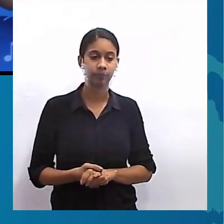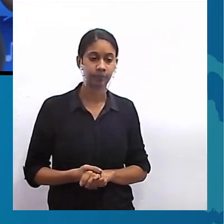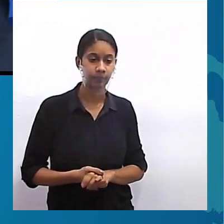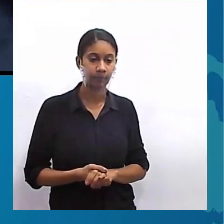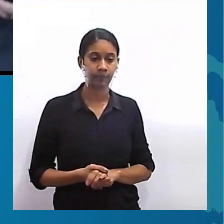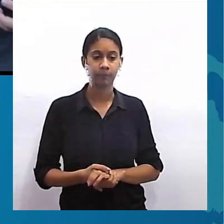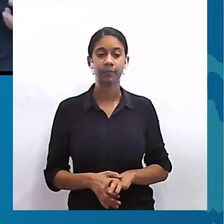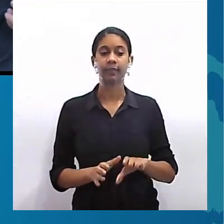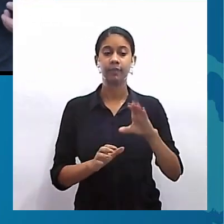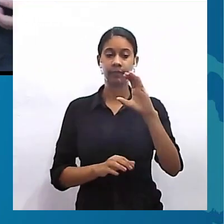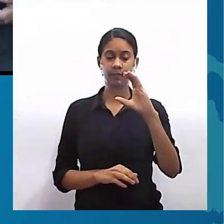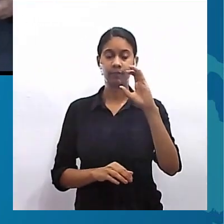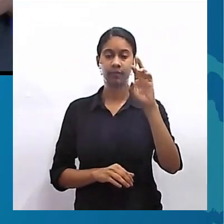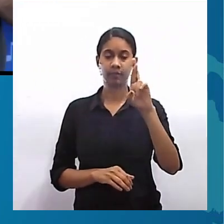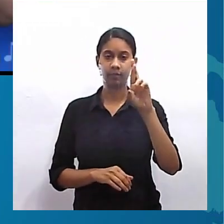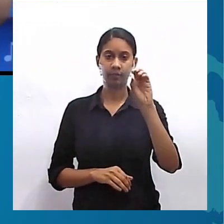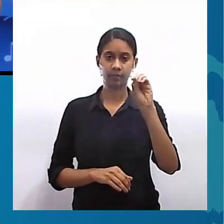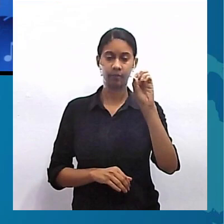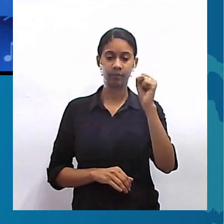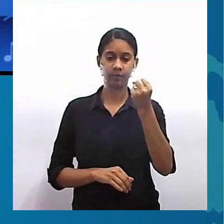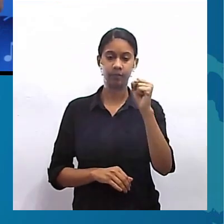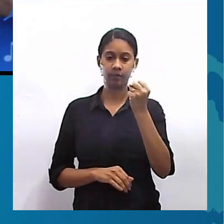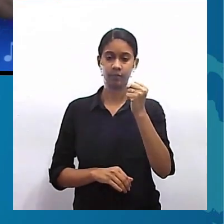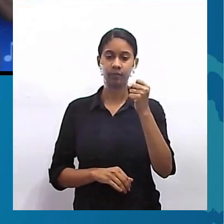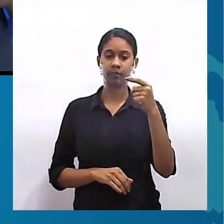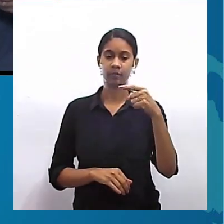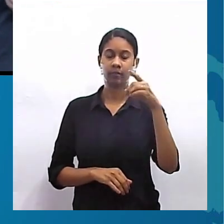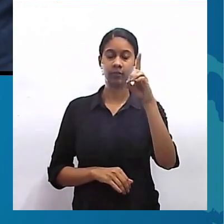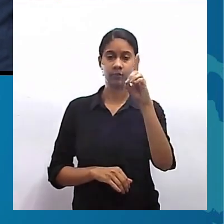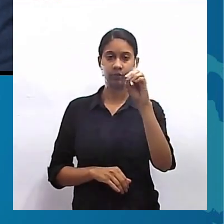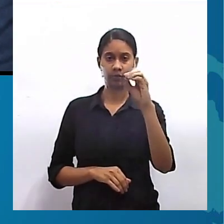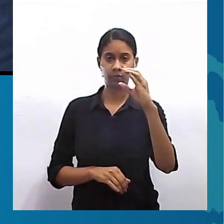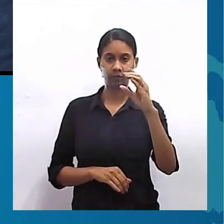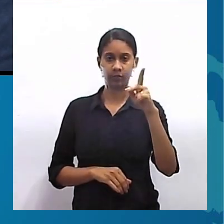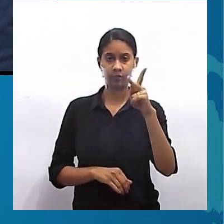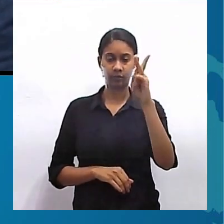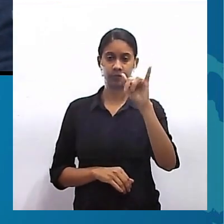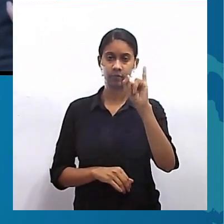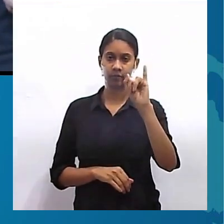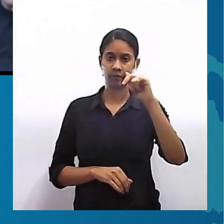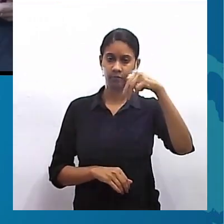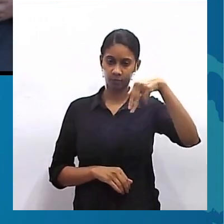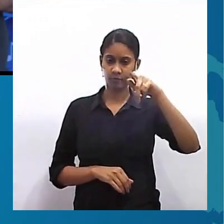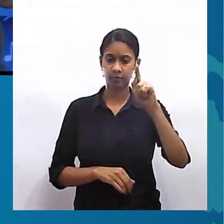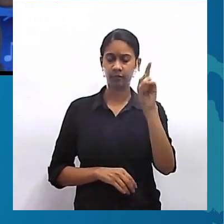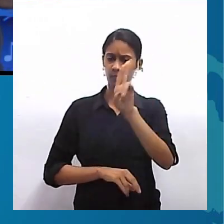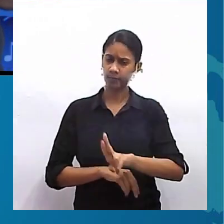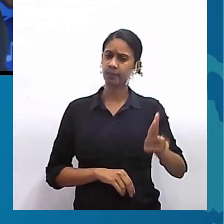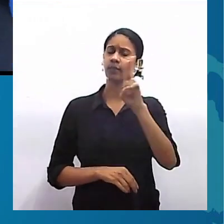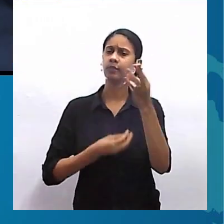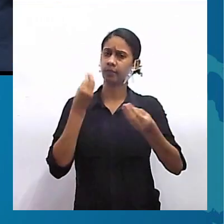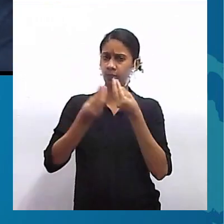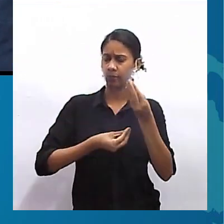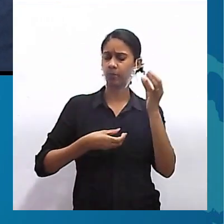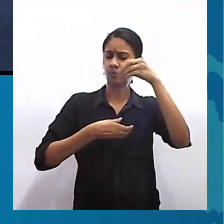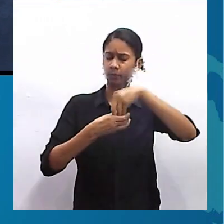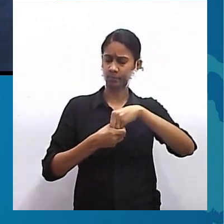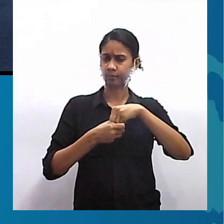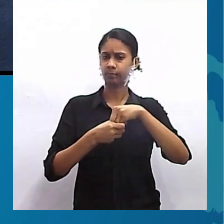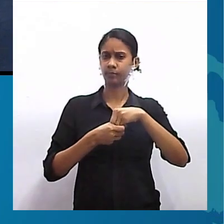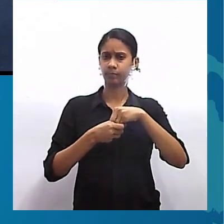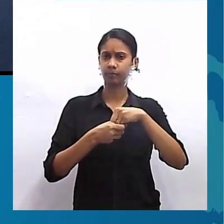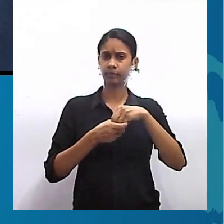Dentro de um CD, essa operação de cross-dock, ela é muito bem utilizada, tá? Ou seja, eu